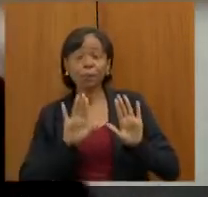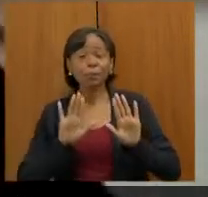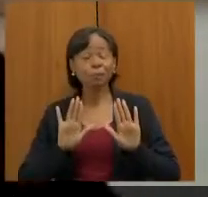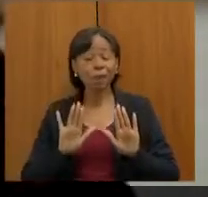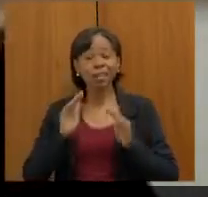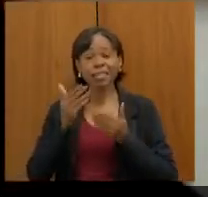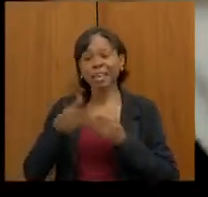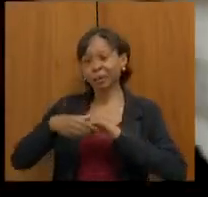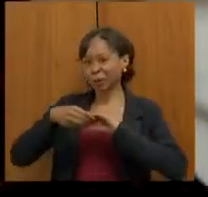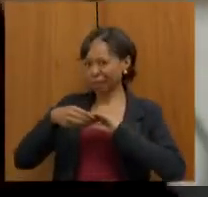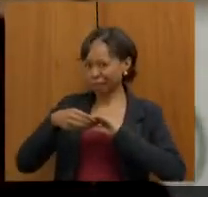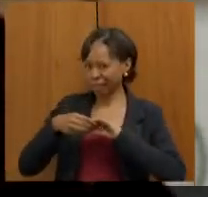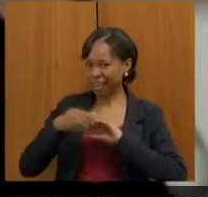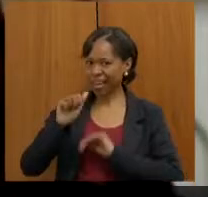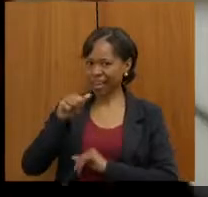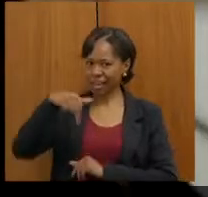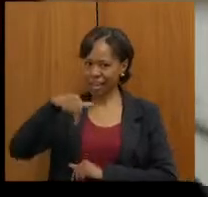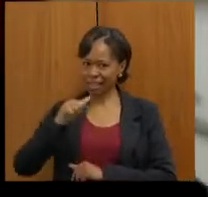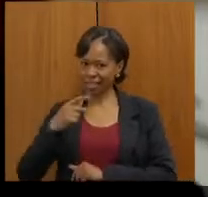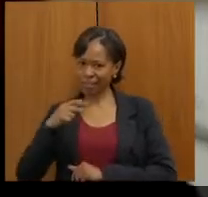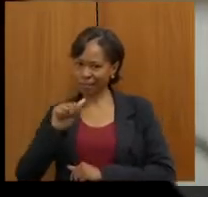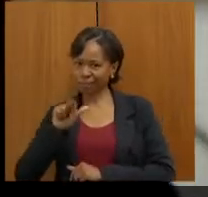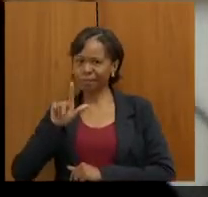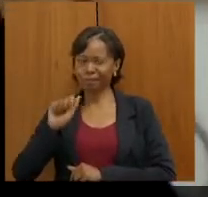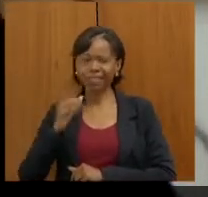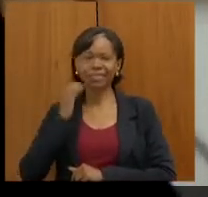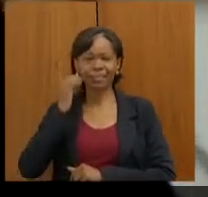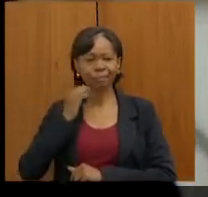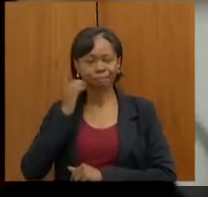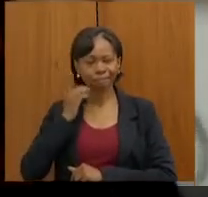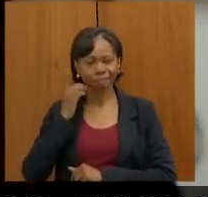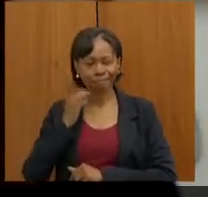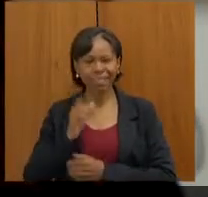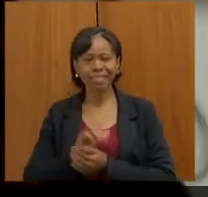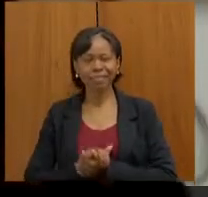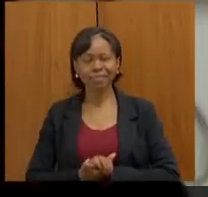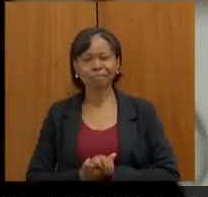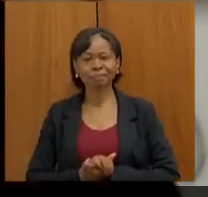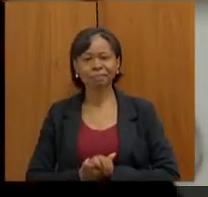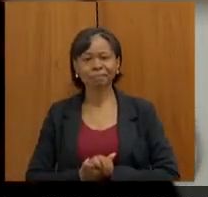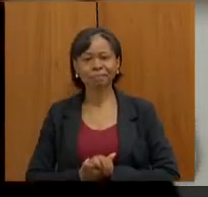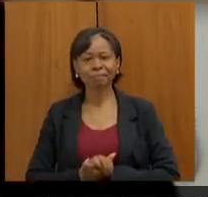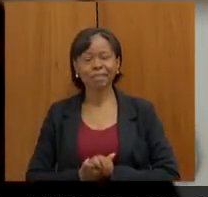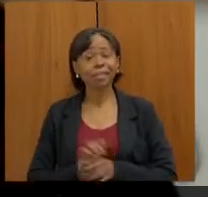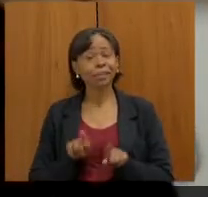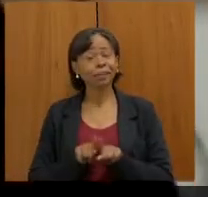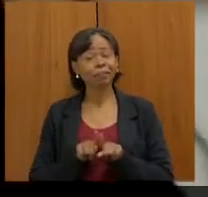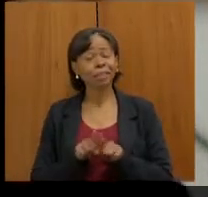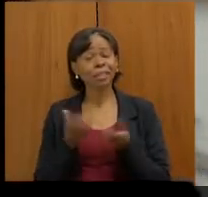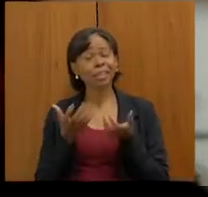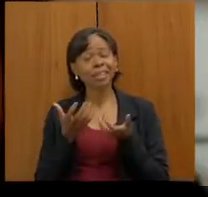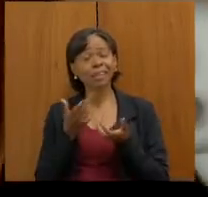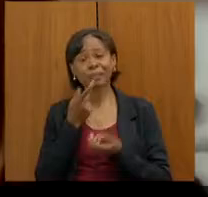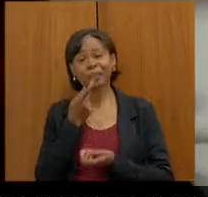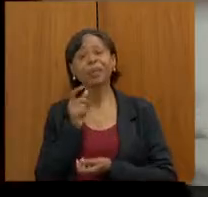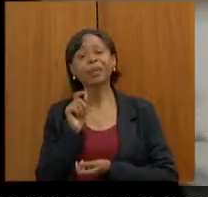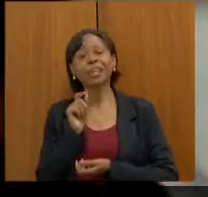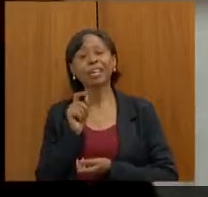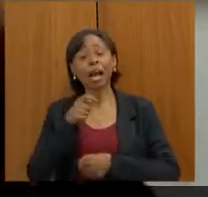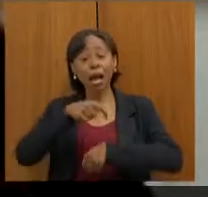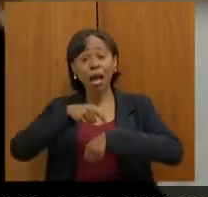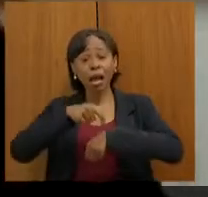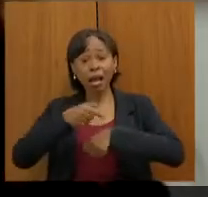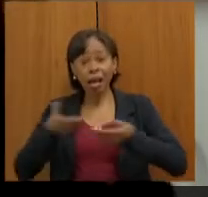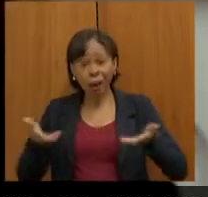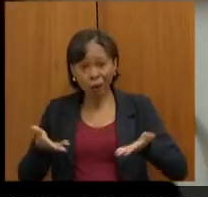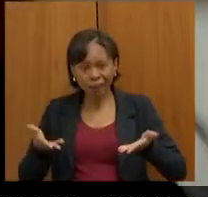Paula e ela não é uma pessoa que tem o comprimento todas as autoridades presentes e dizer que é um momento de muita emoção para